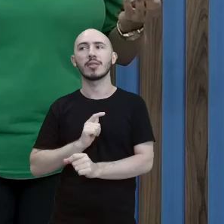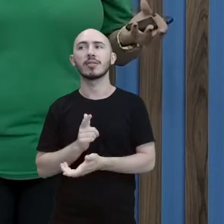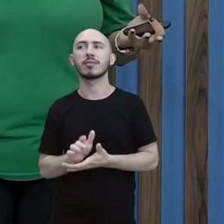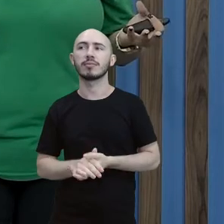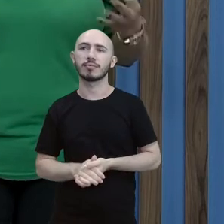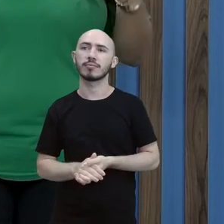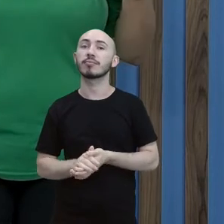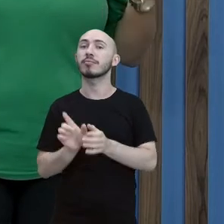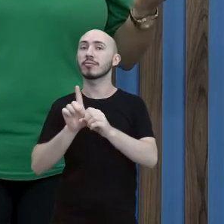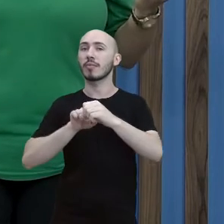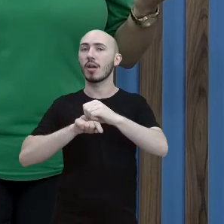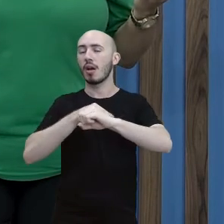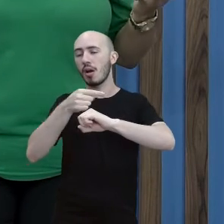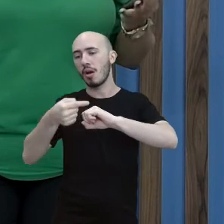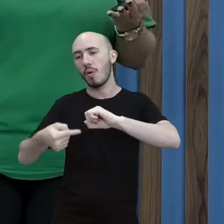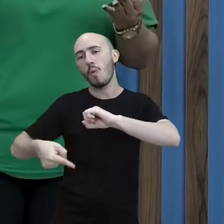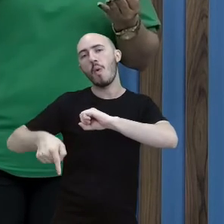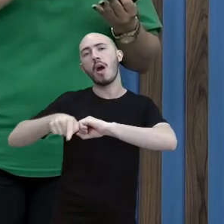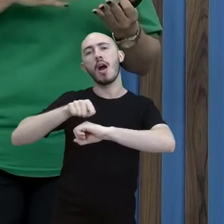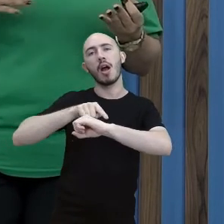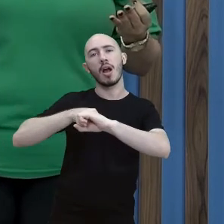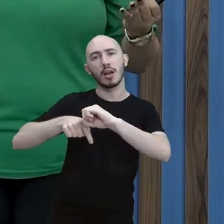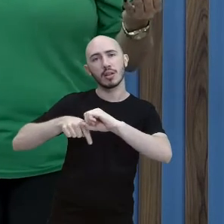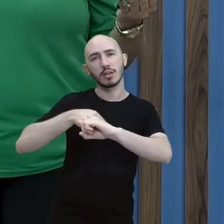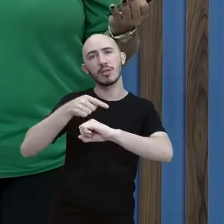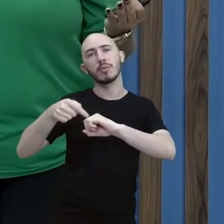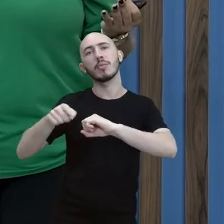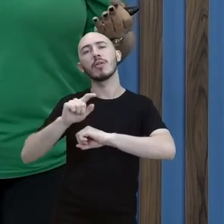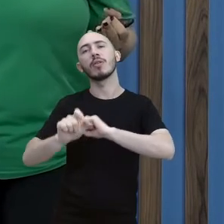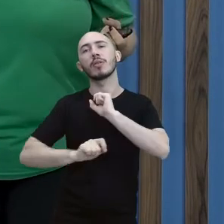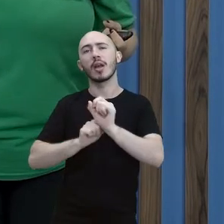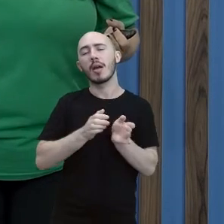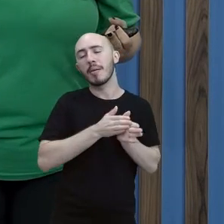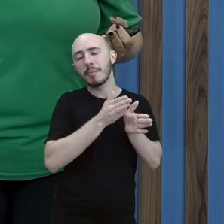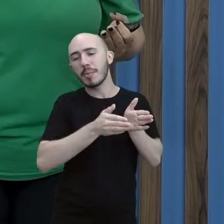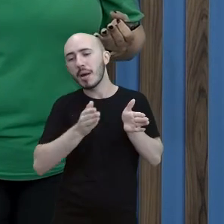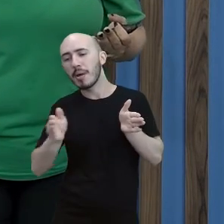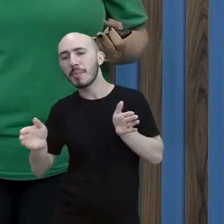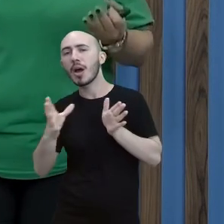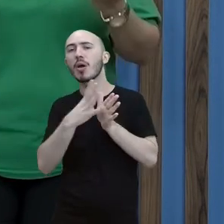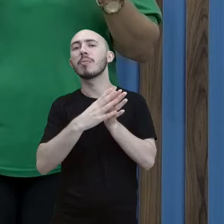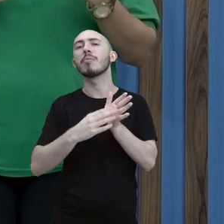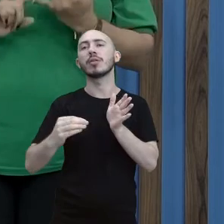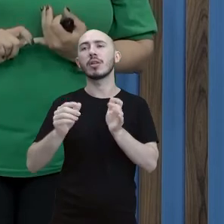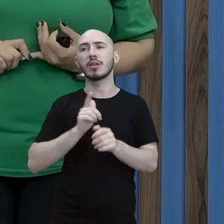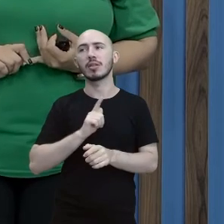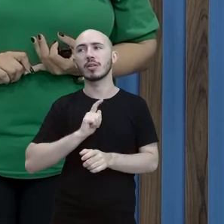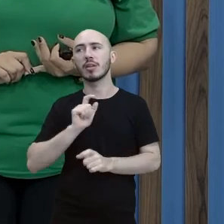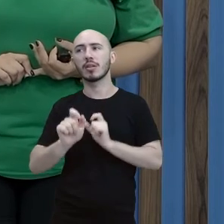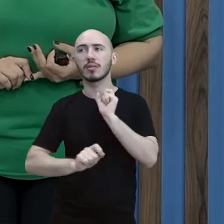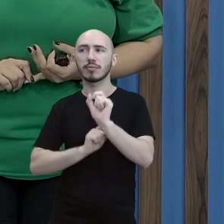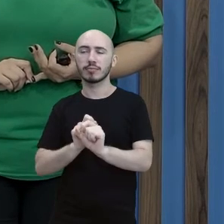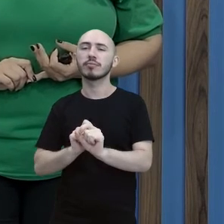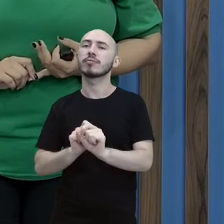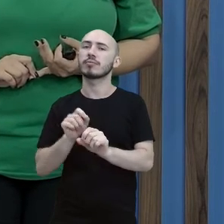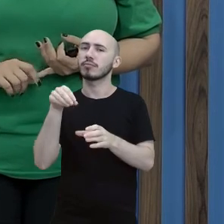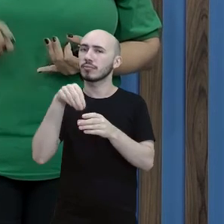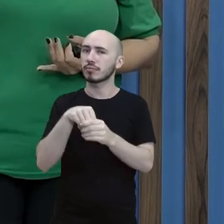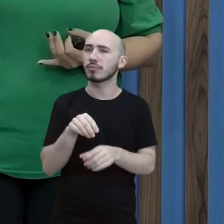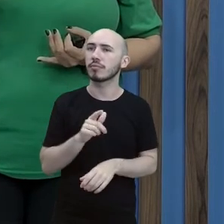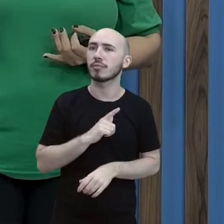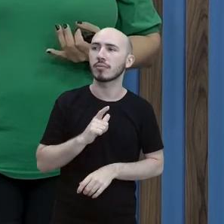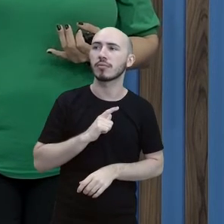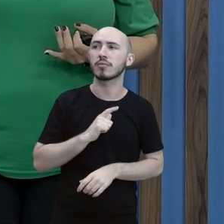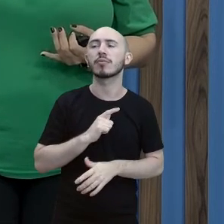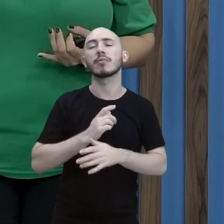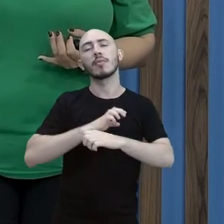Um átomo, no final das contas, a gente viu essa evolução toda dentro dos modelos atômicos. O átomo, ele é formado aí